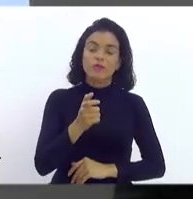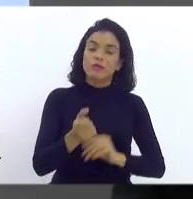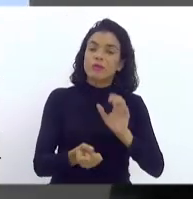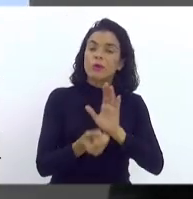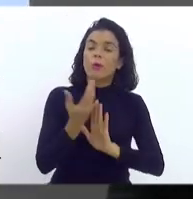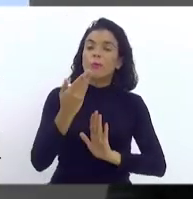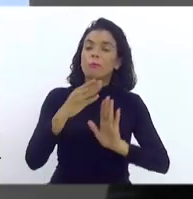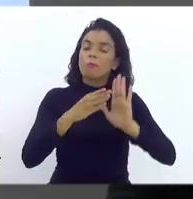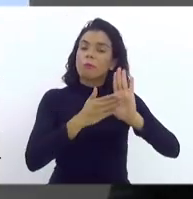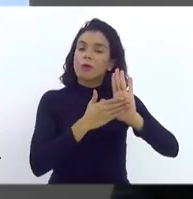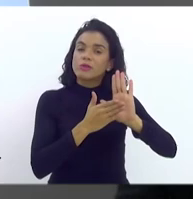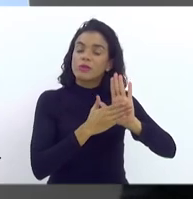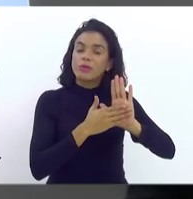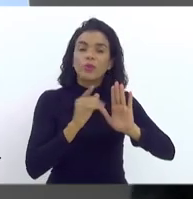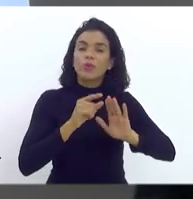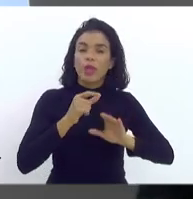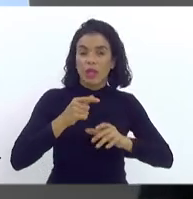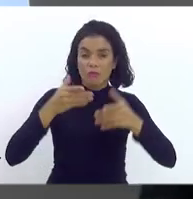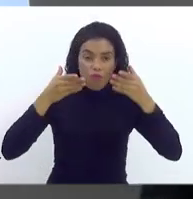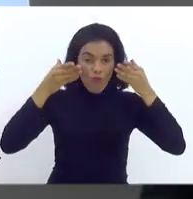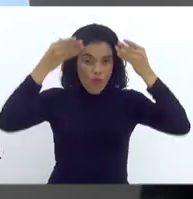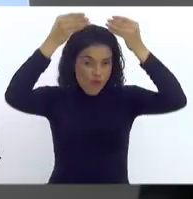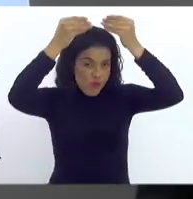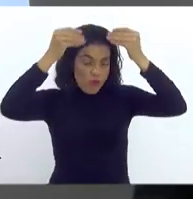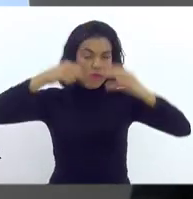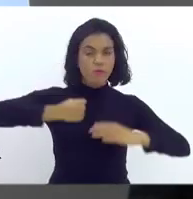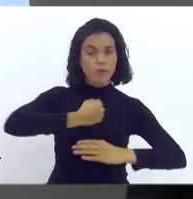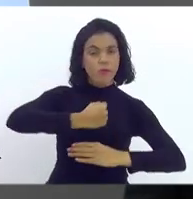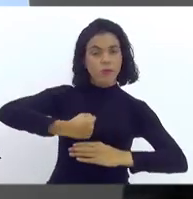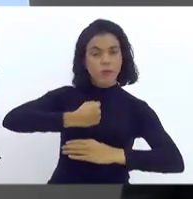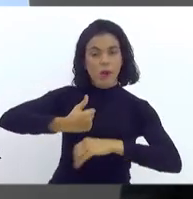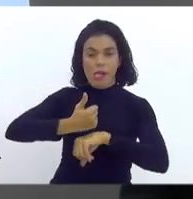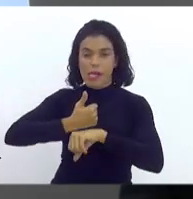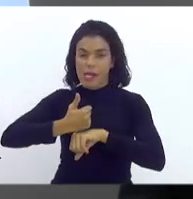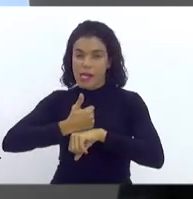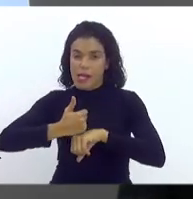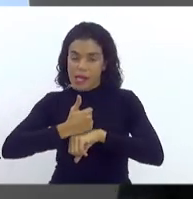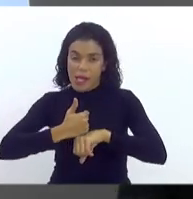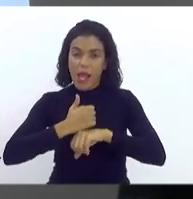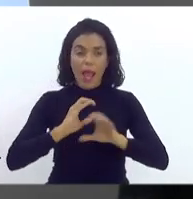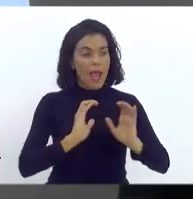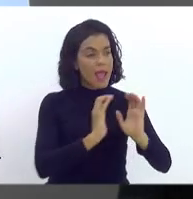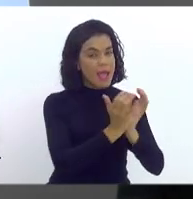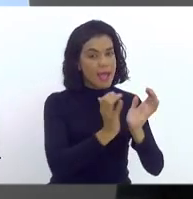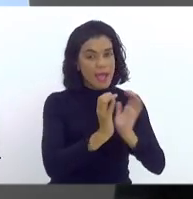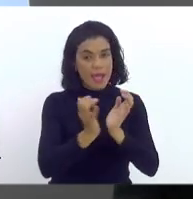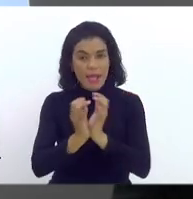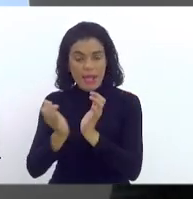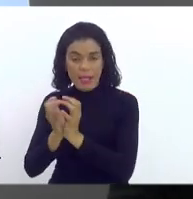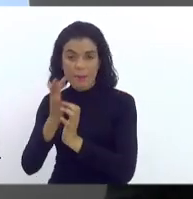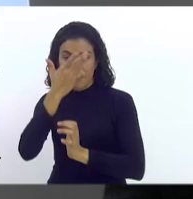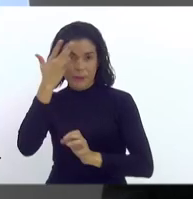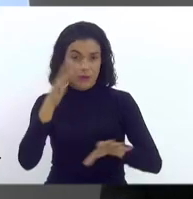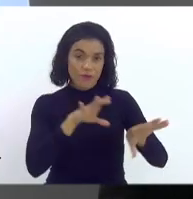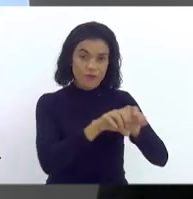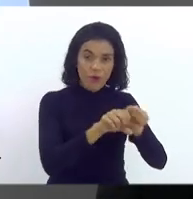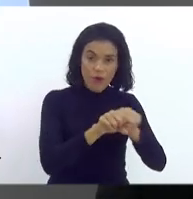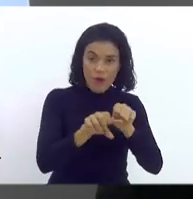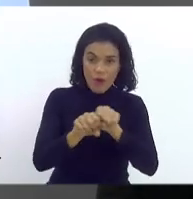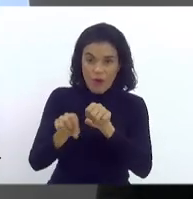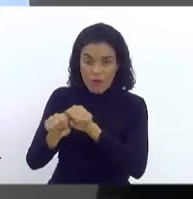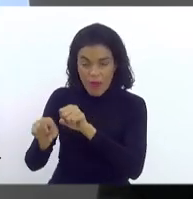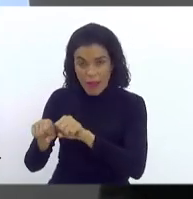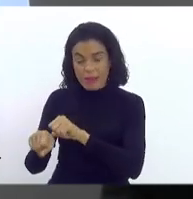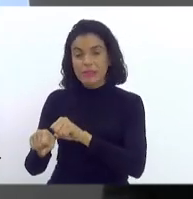projeto de cozinheiros. Hoje, todas as nossas equipes, todas as pessoas formadas